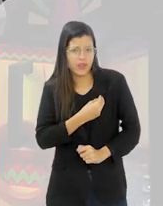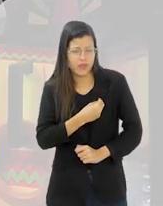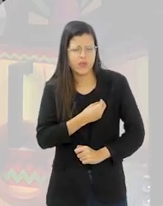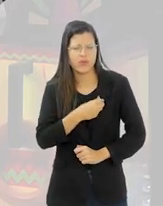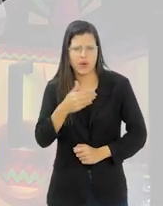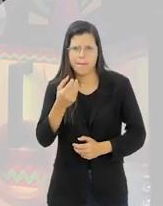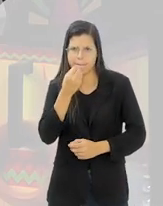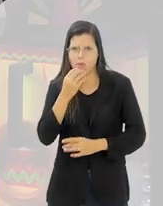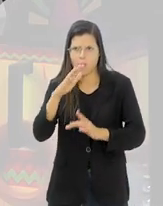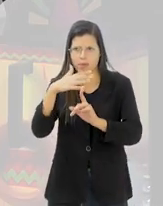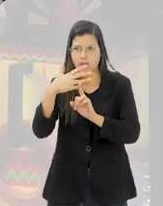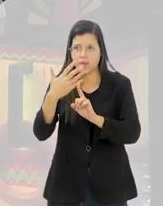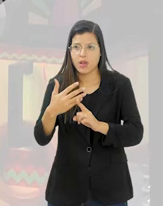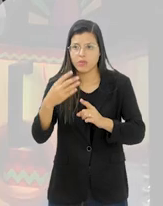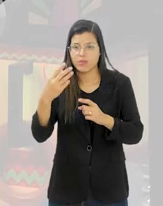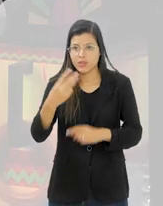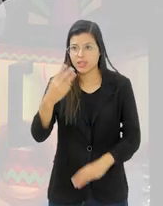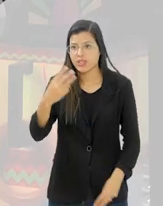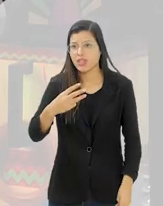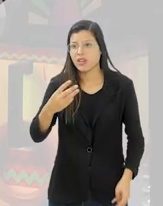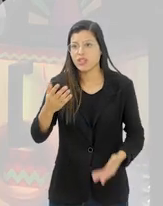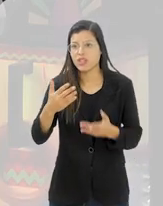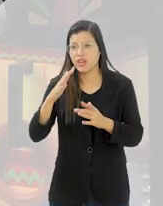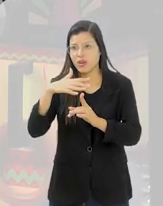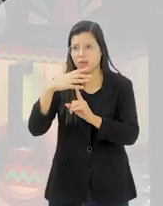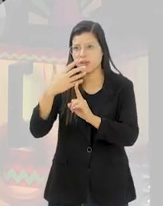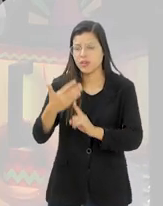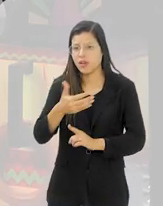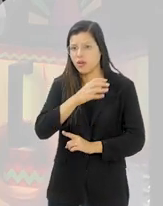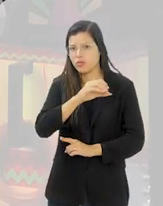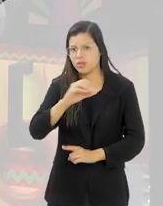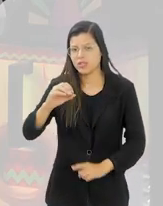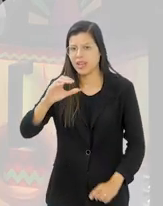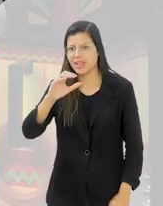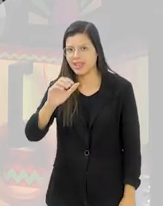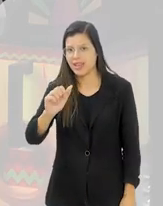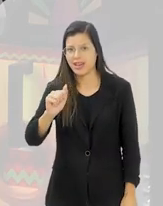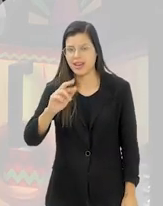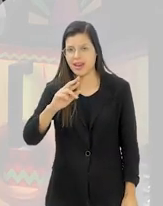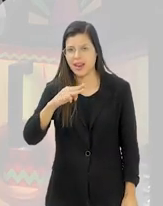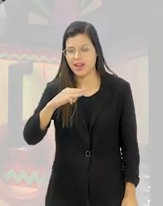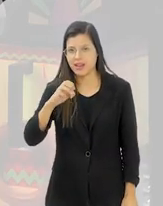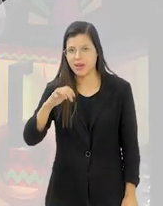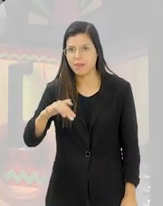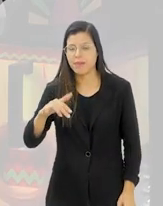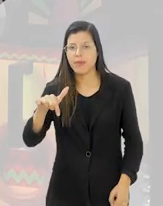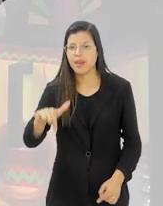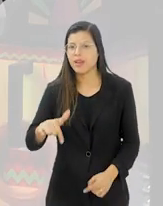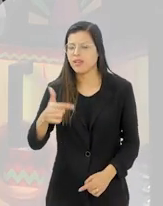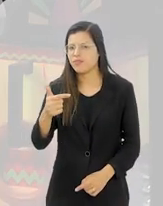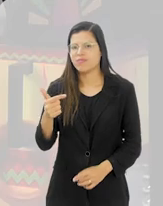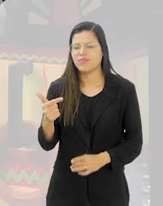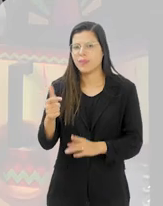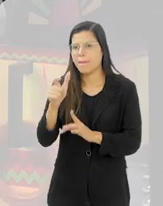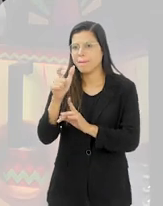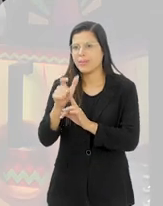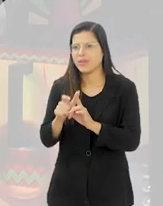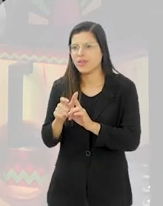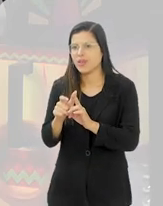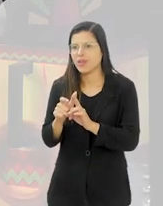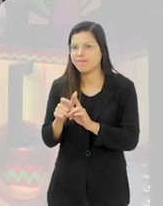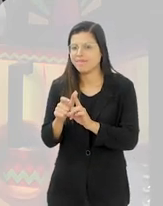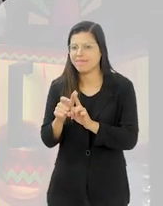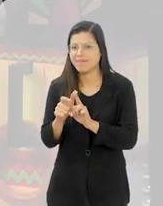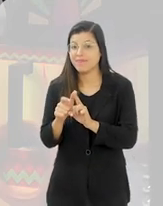você homenagear grandes nomes em vida. Aí no terceiro ano a gente queria homenagear o centenário da Carmen Miranda, que não existe mais figura mais emblemática,